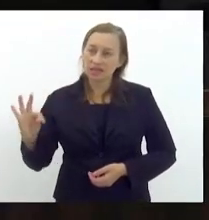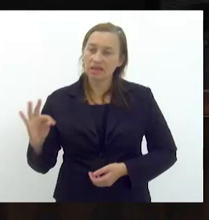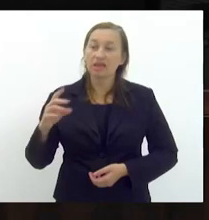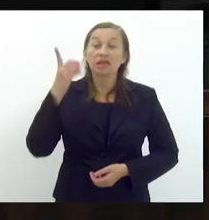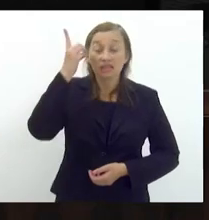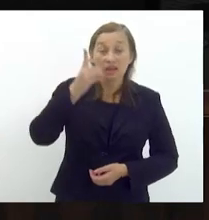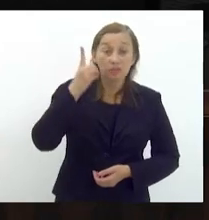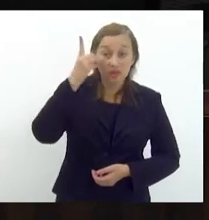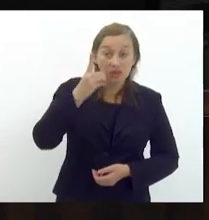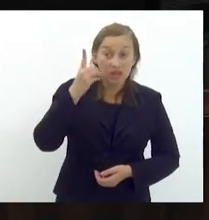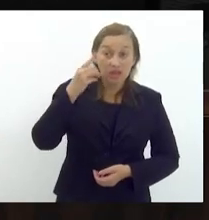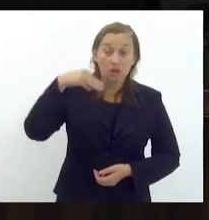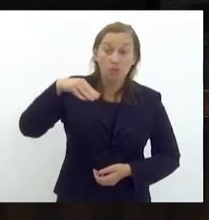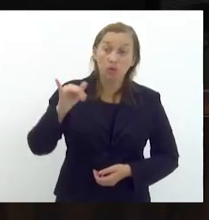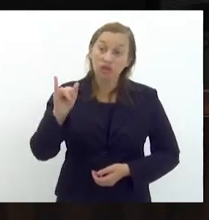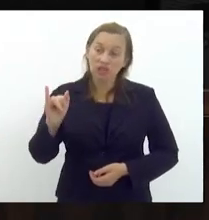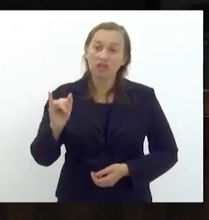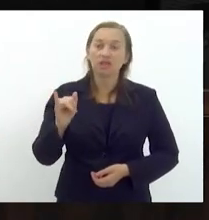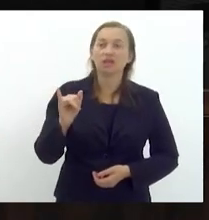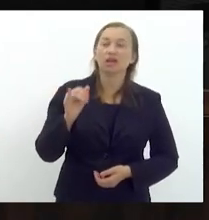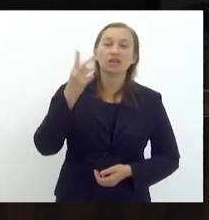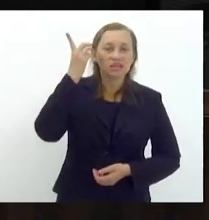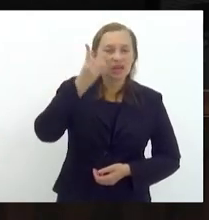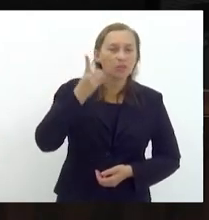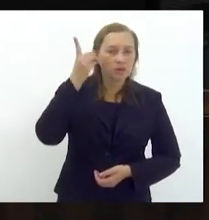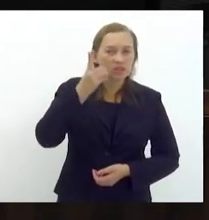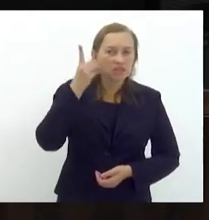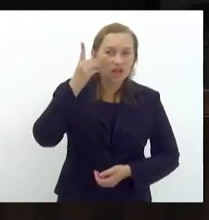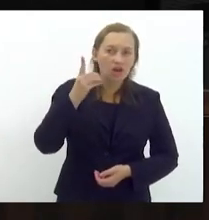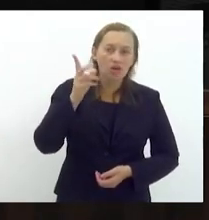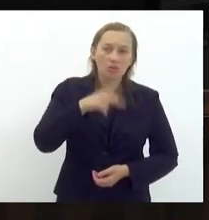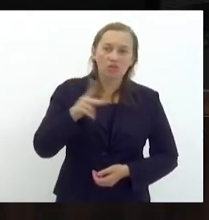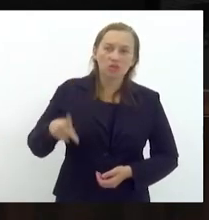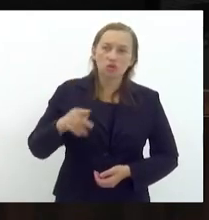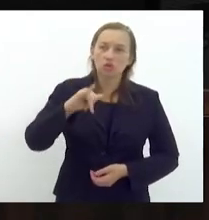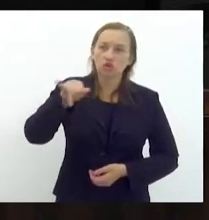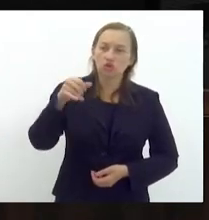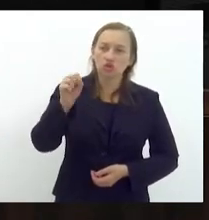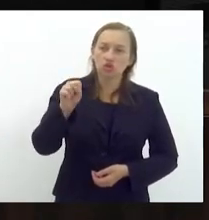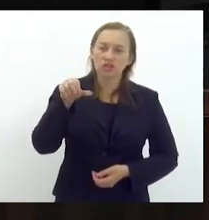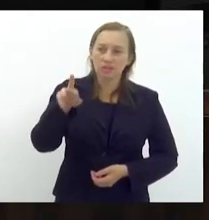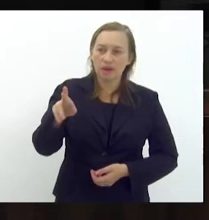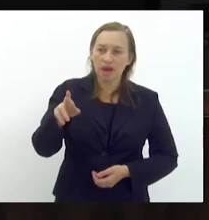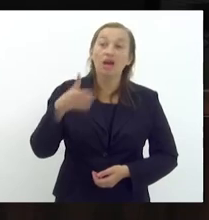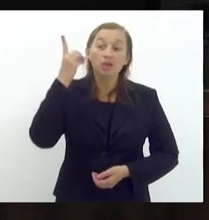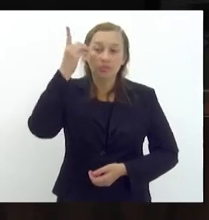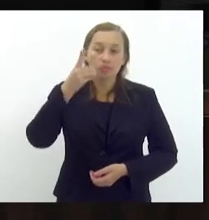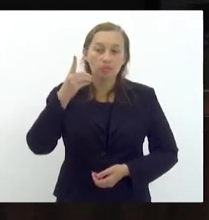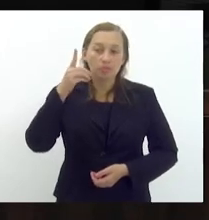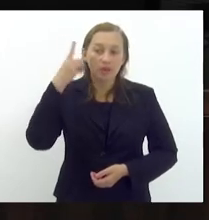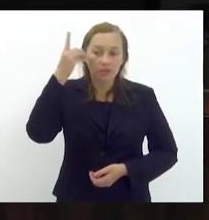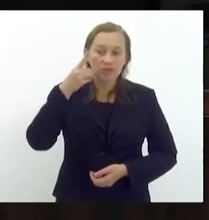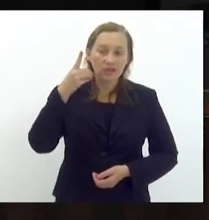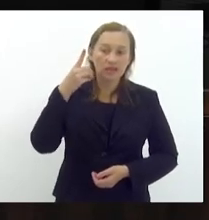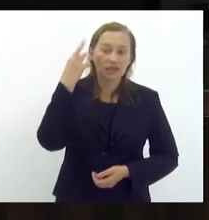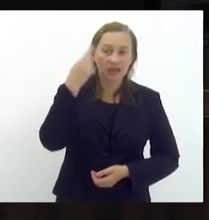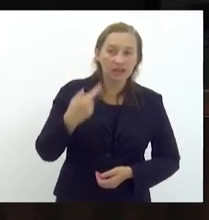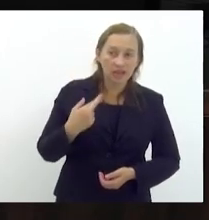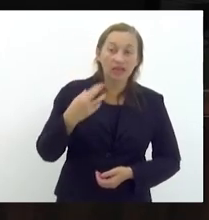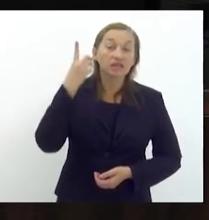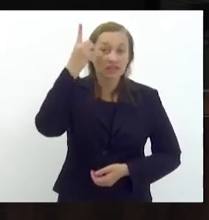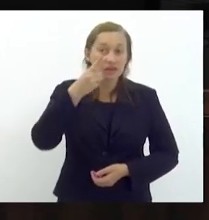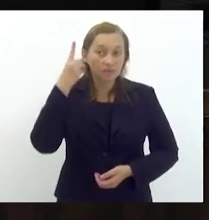deputado munir Neto Deputado Professor José má deputada Renata Souza